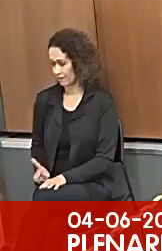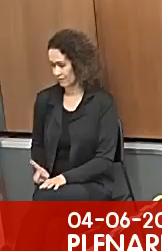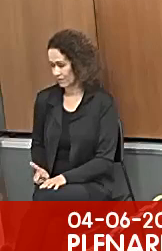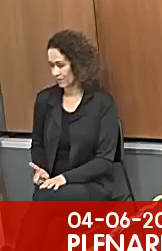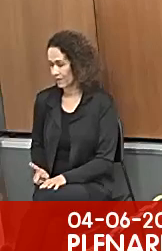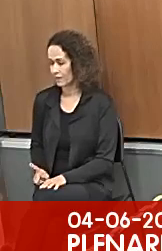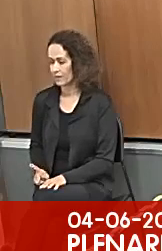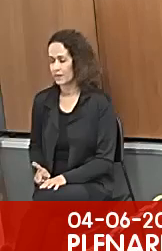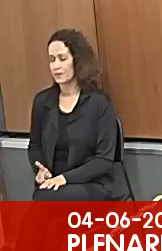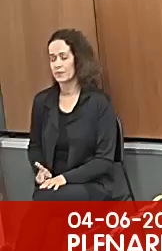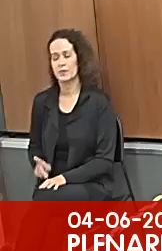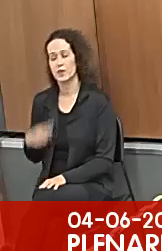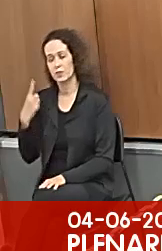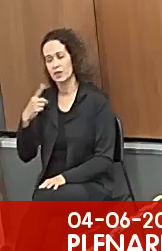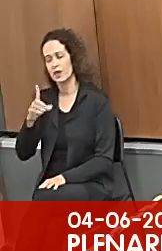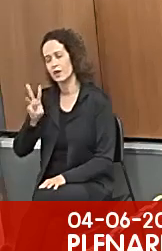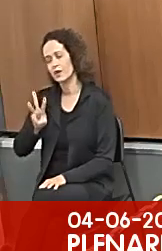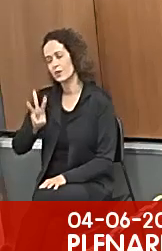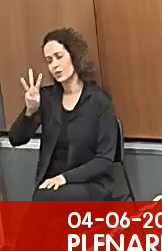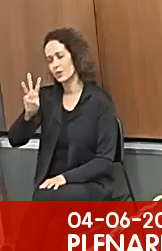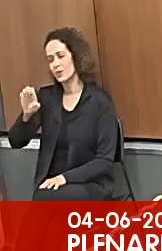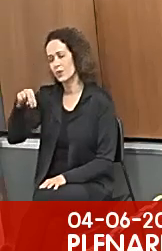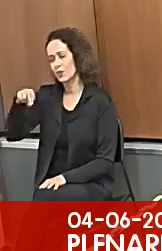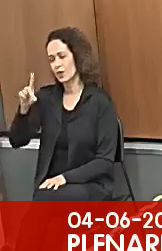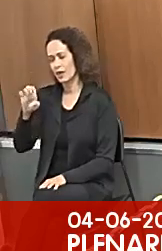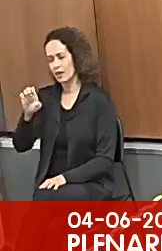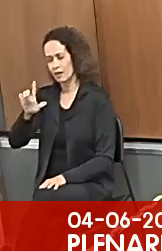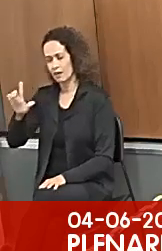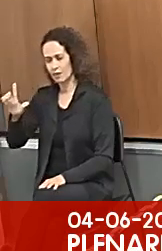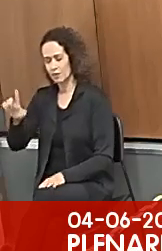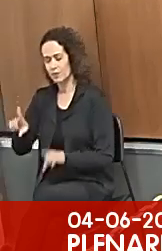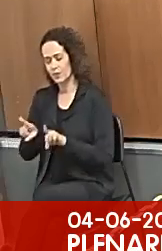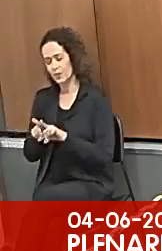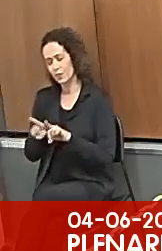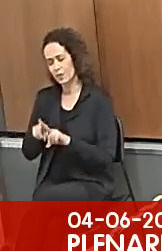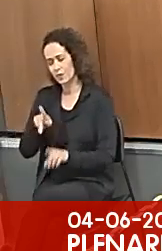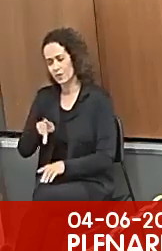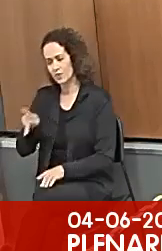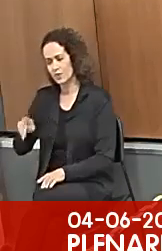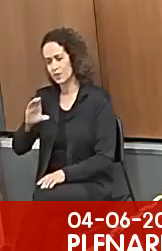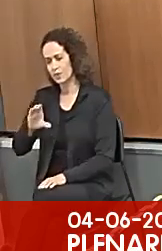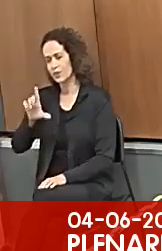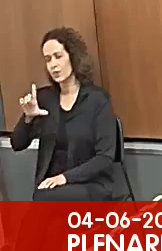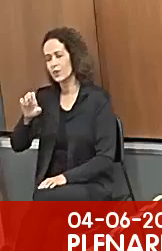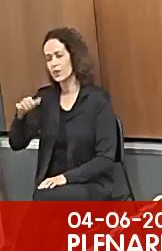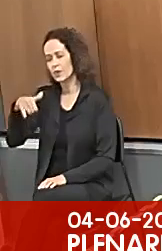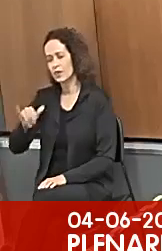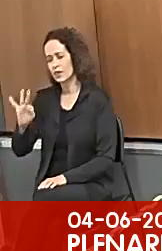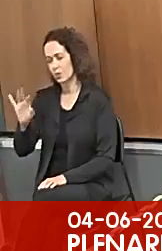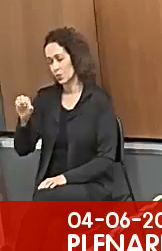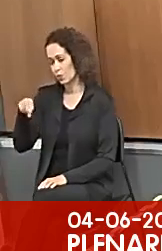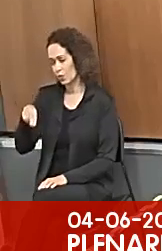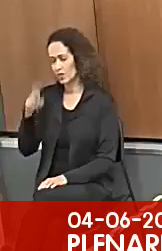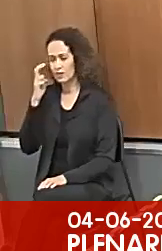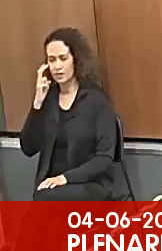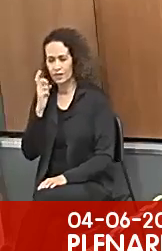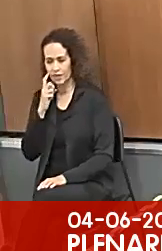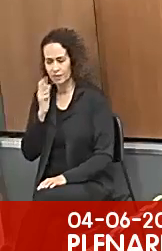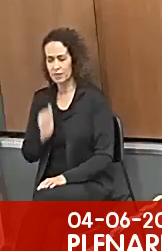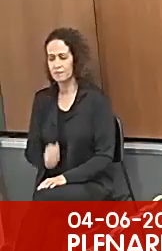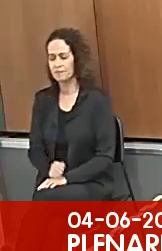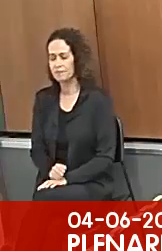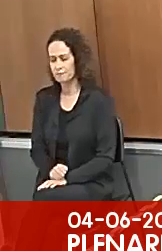Wendel, também presente aqui o deputado professor Cleiton e deputado Zé Guilherme. Essa bancada